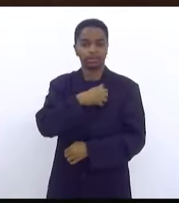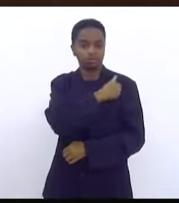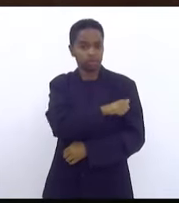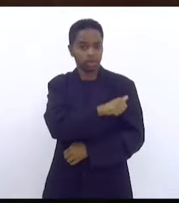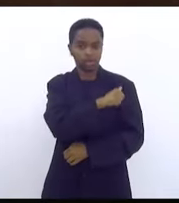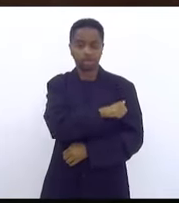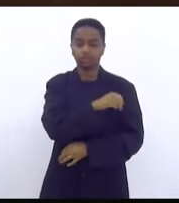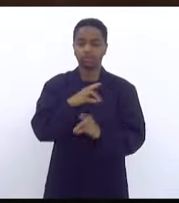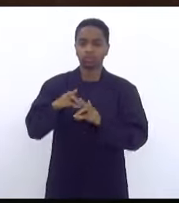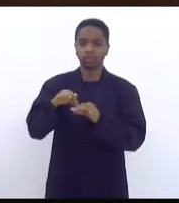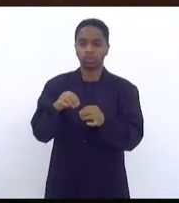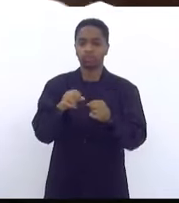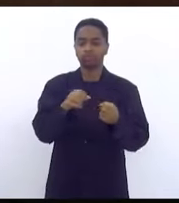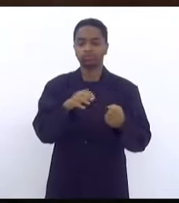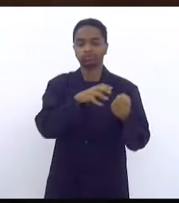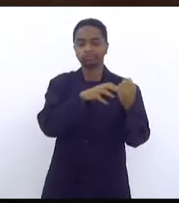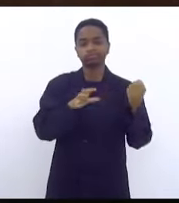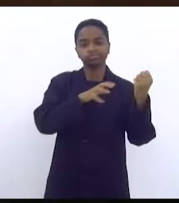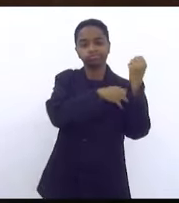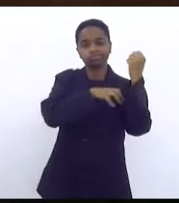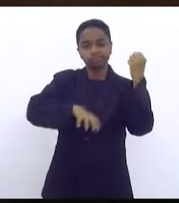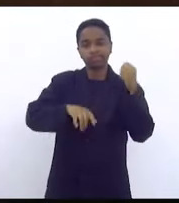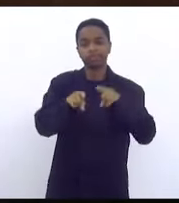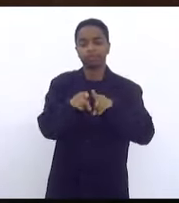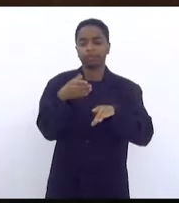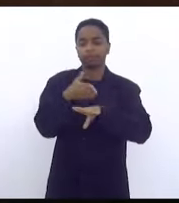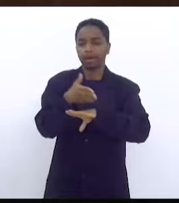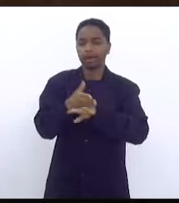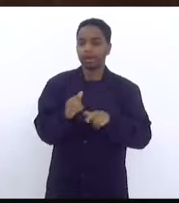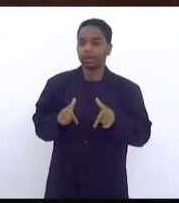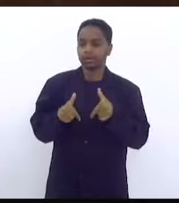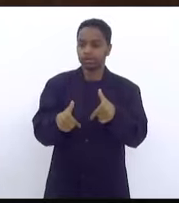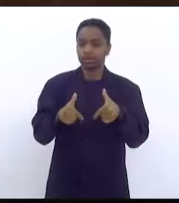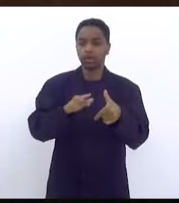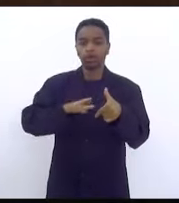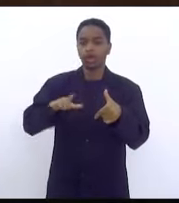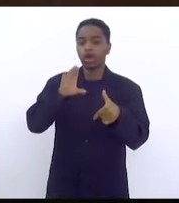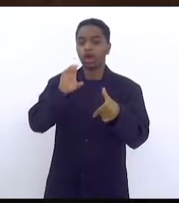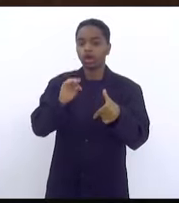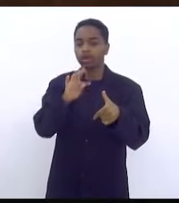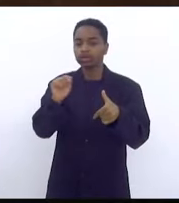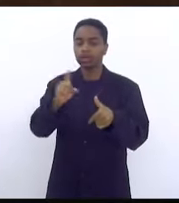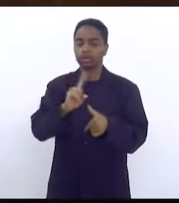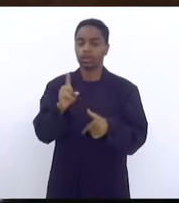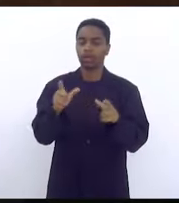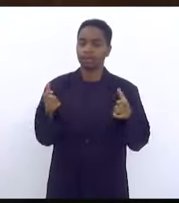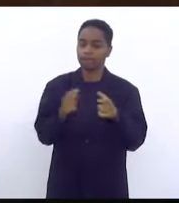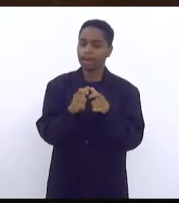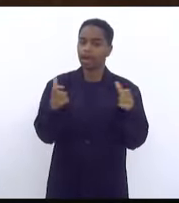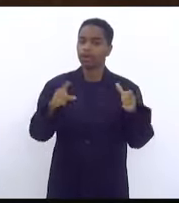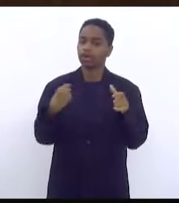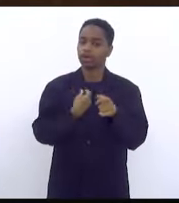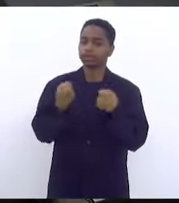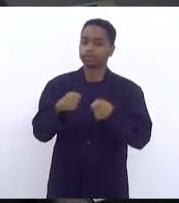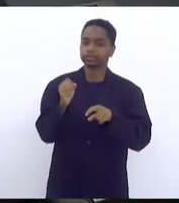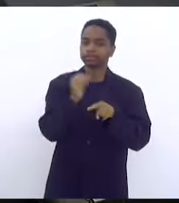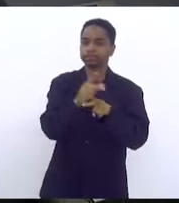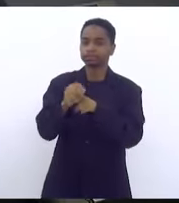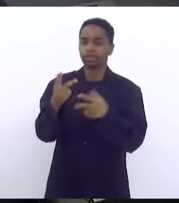cariocas, empoderadas e aqui participantes atuantes dessa casa. Não mais cota, mas maioria como somos na